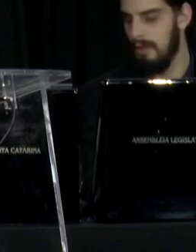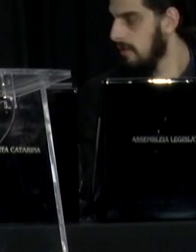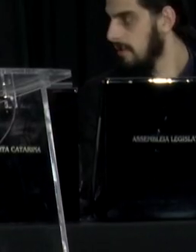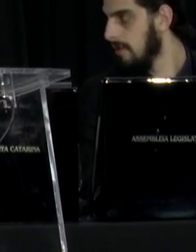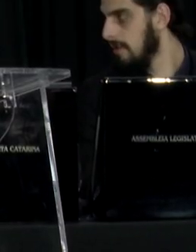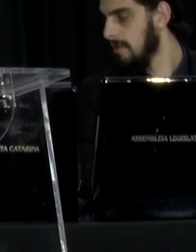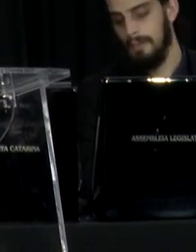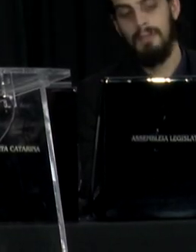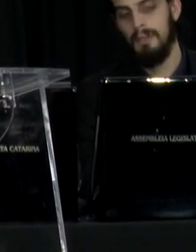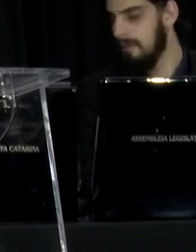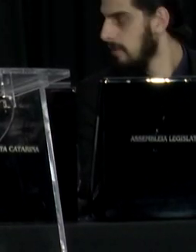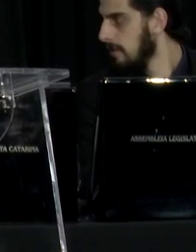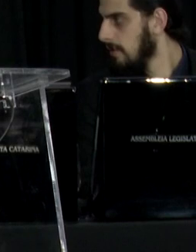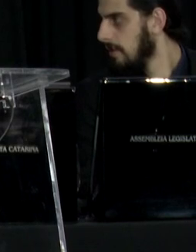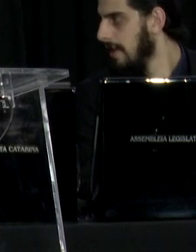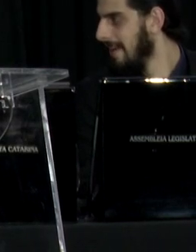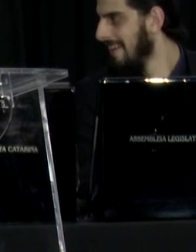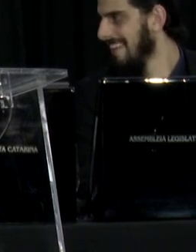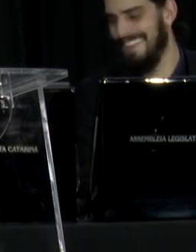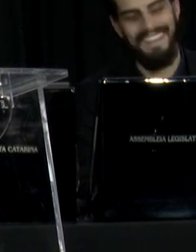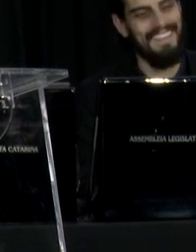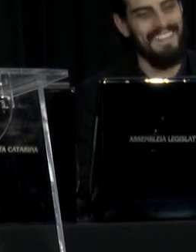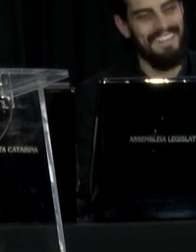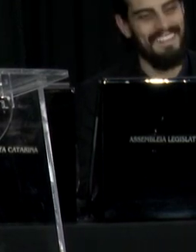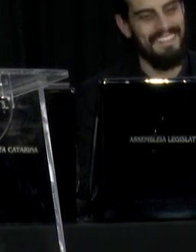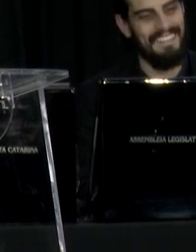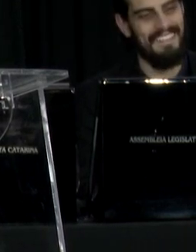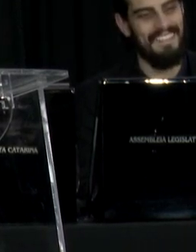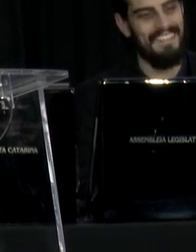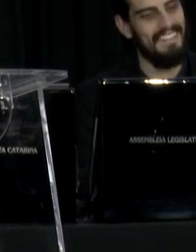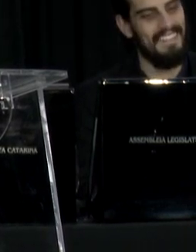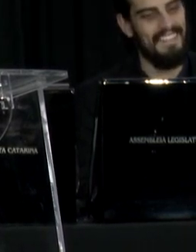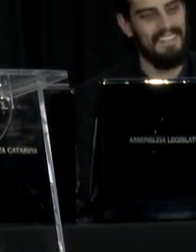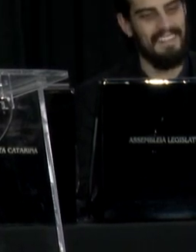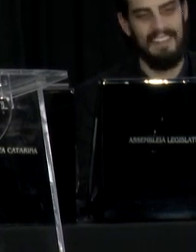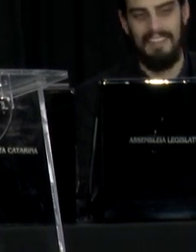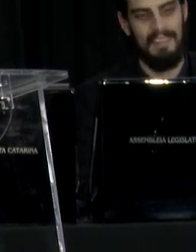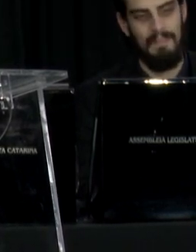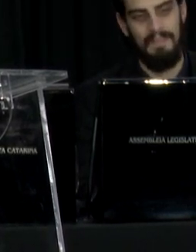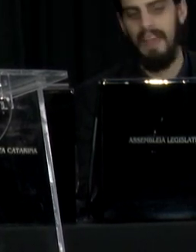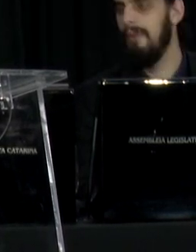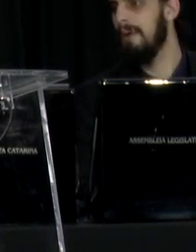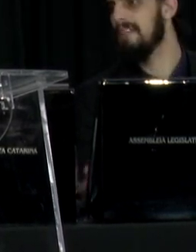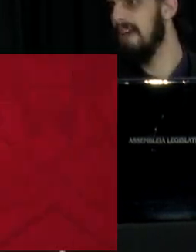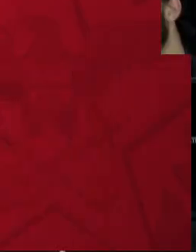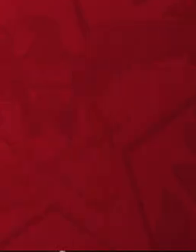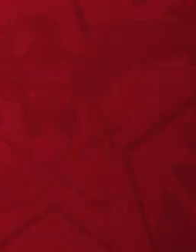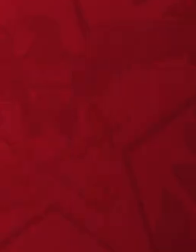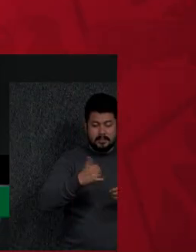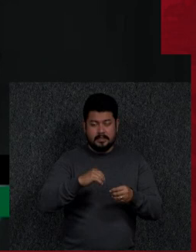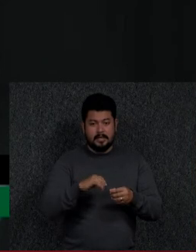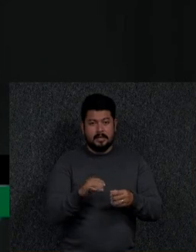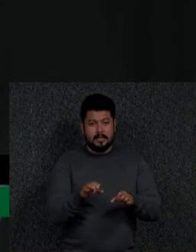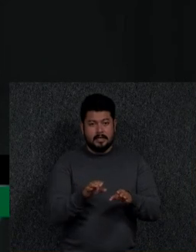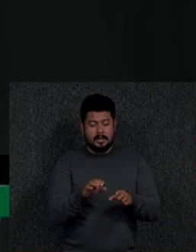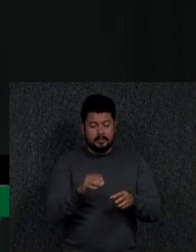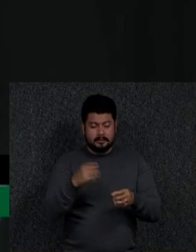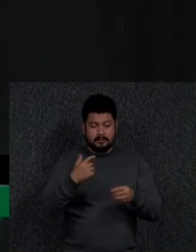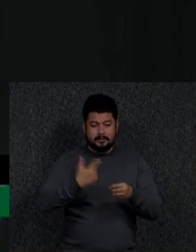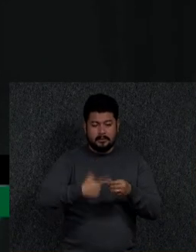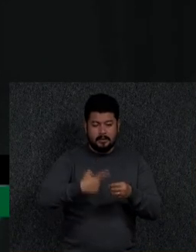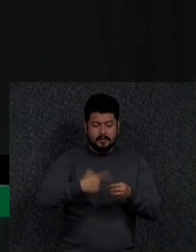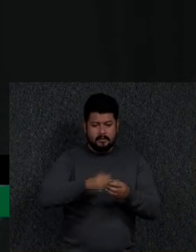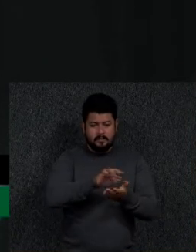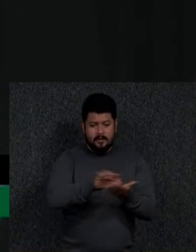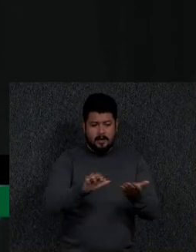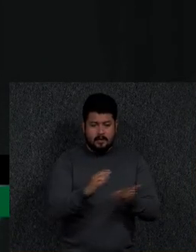setor. Ela falou sobre a transição para um novo modelo de negócios com pouco impacto ambiental. Para que a economia da